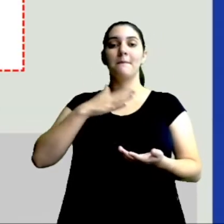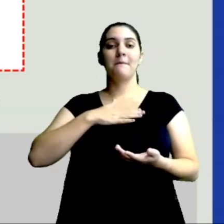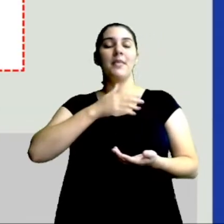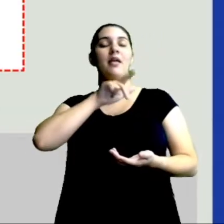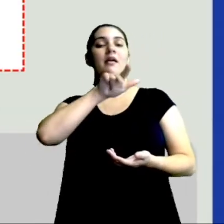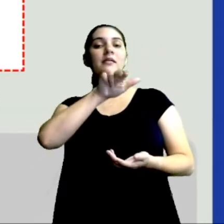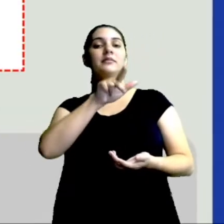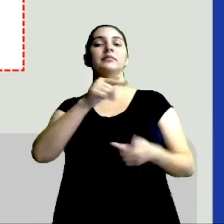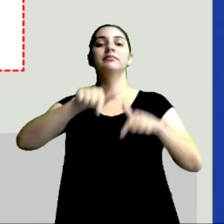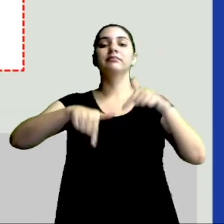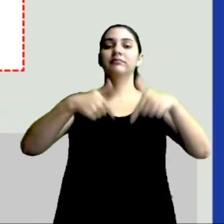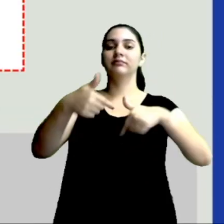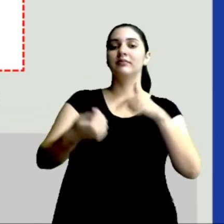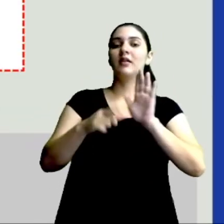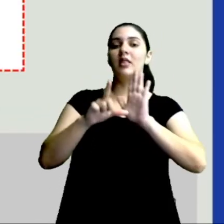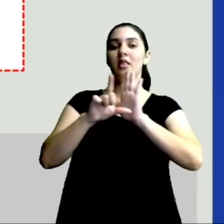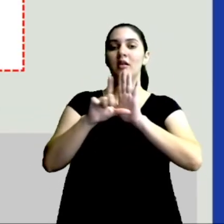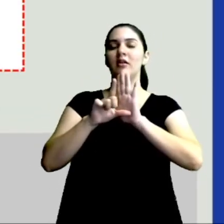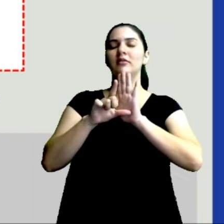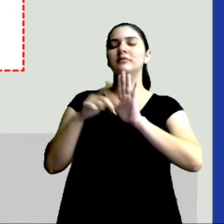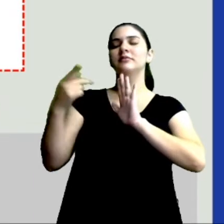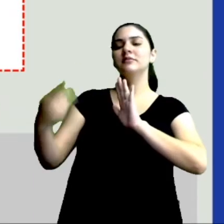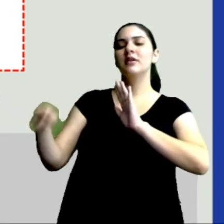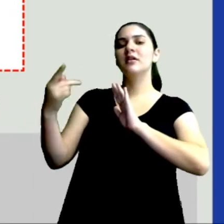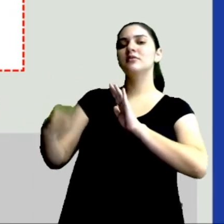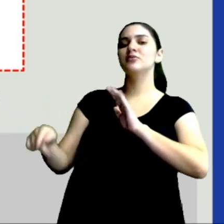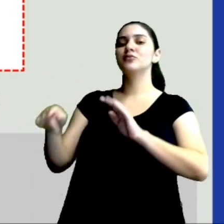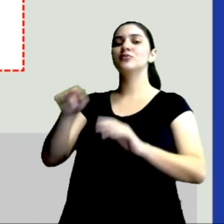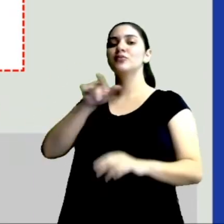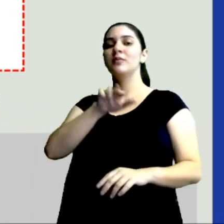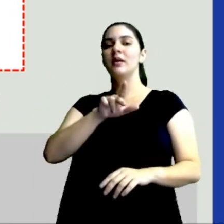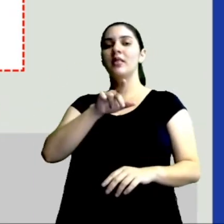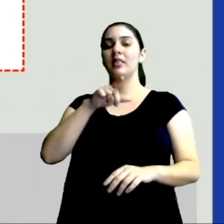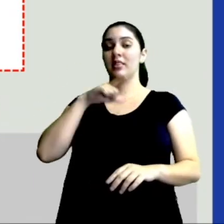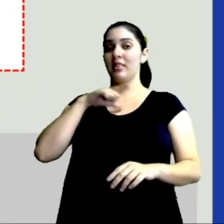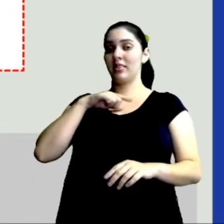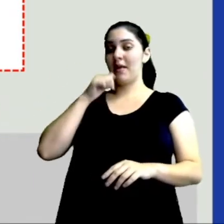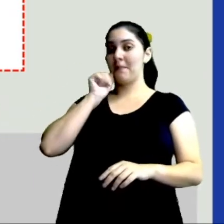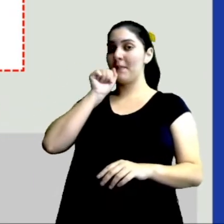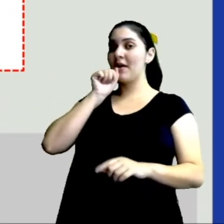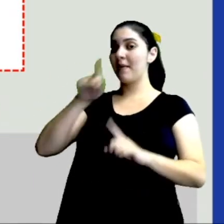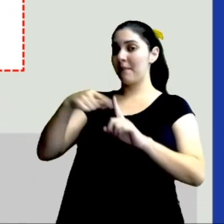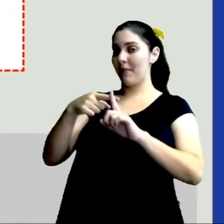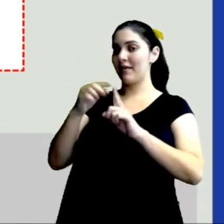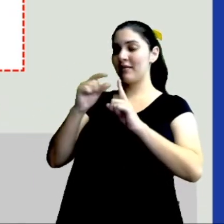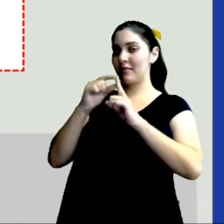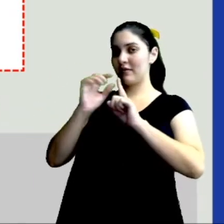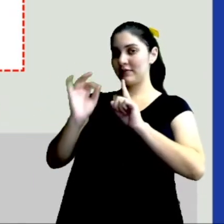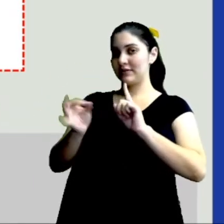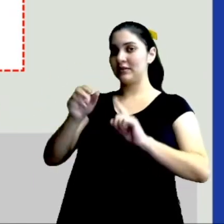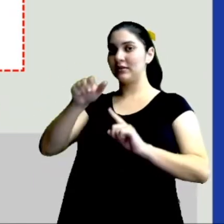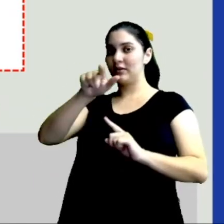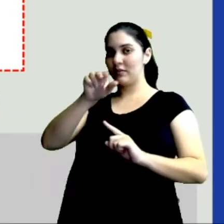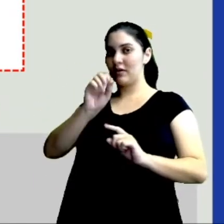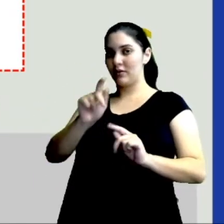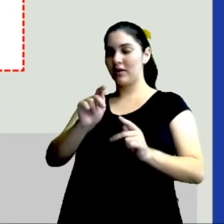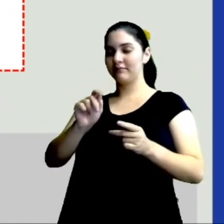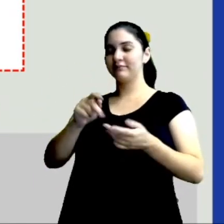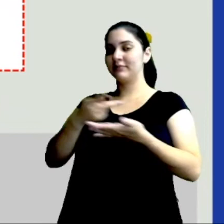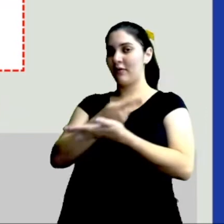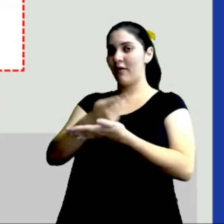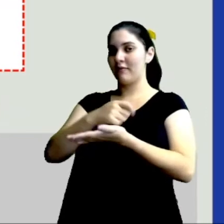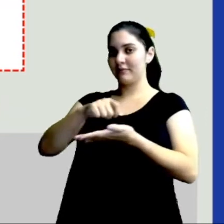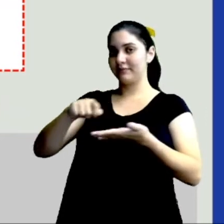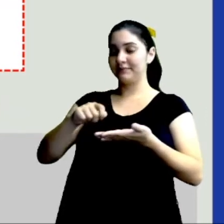trabalha numa loja. E a sua irmã? Certo? Ali tem mãe, mas é irmã. Foi um errozinho de digitação. Então, ó, minha